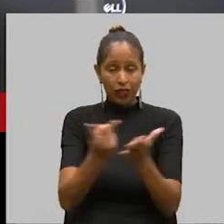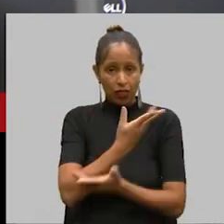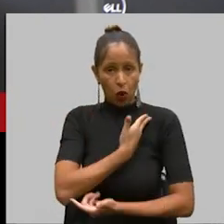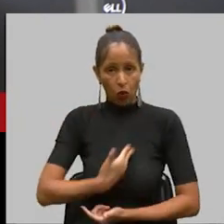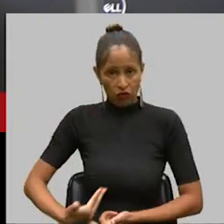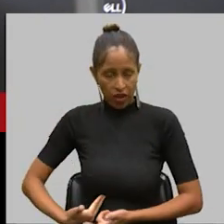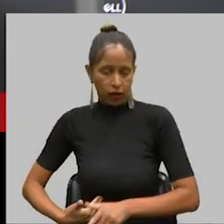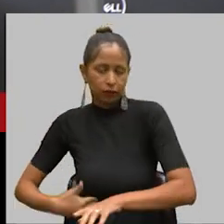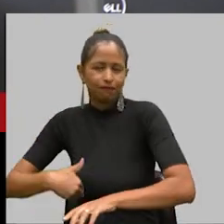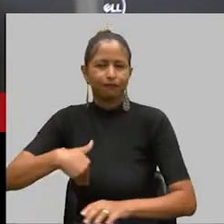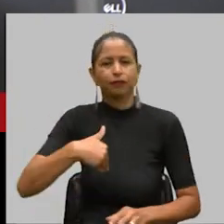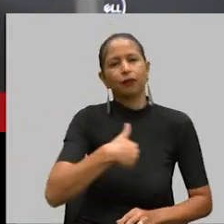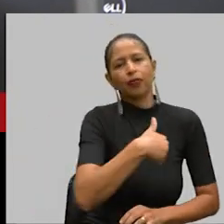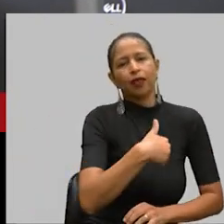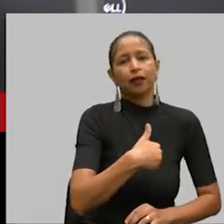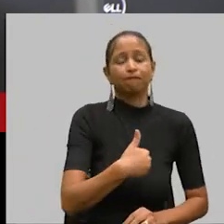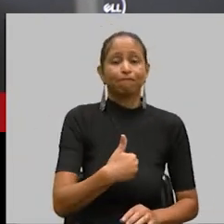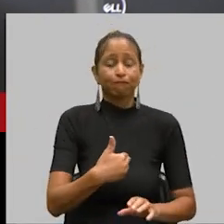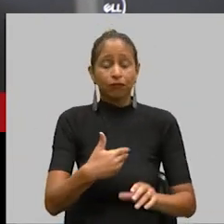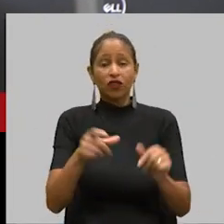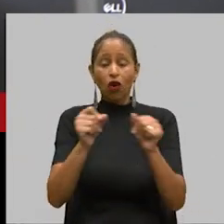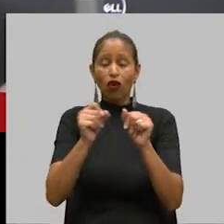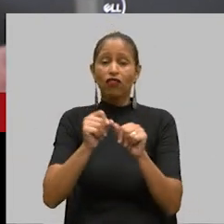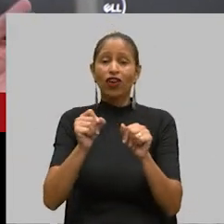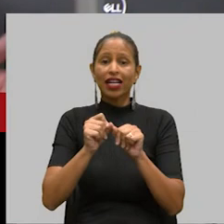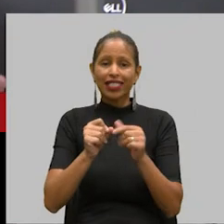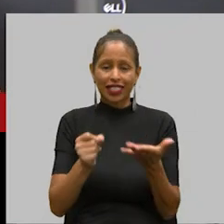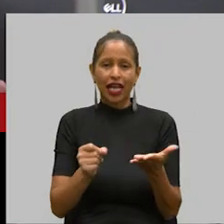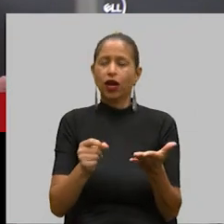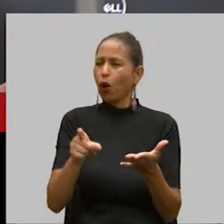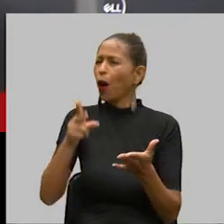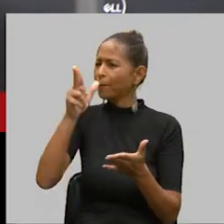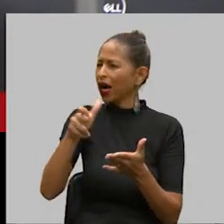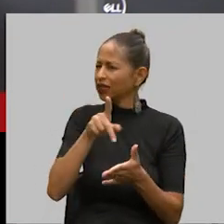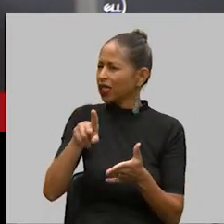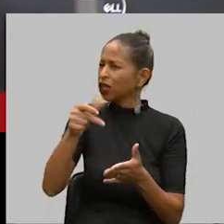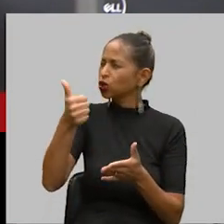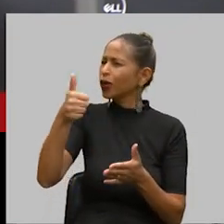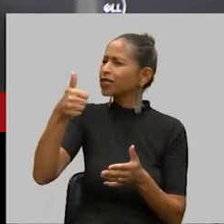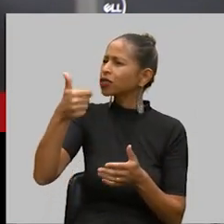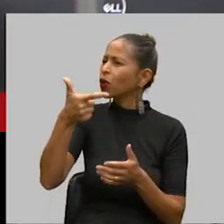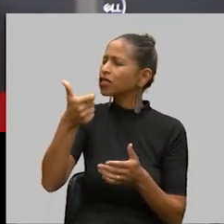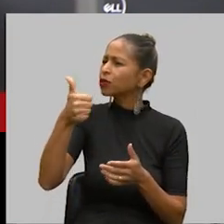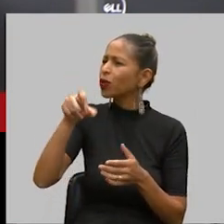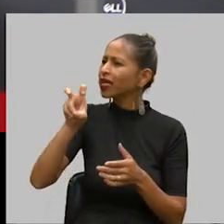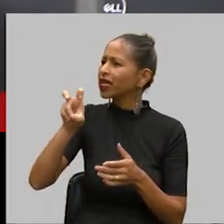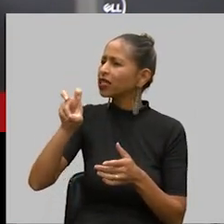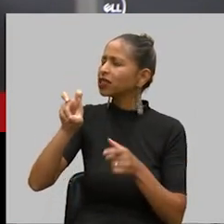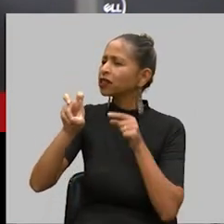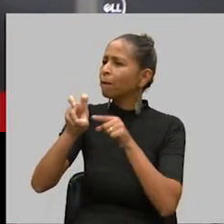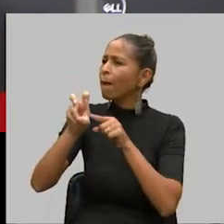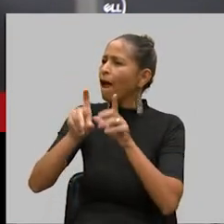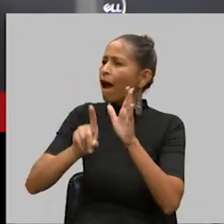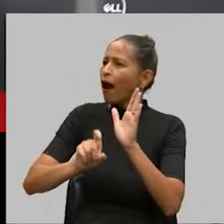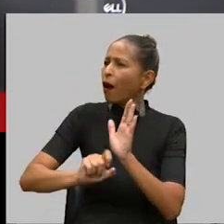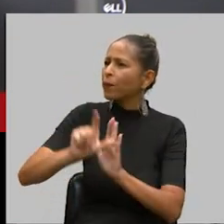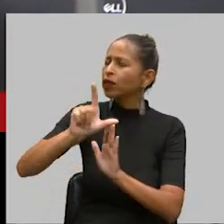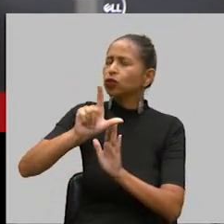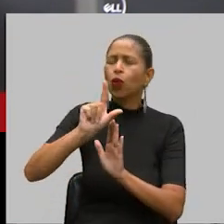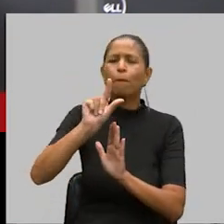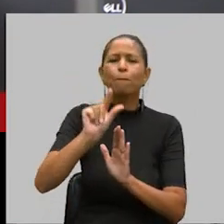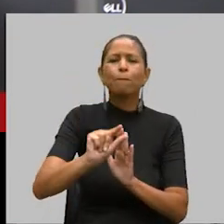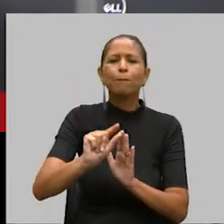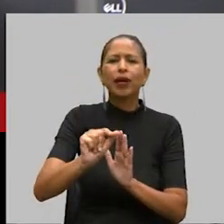de imediato foi fazer algo que não existia né P João desde 2015 que foi o reajuste do preço